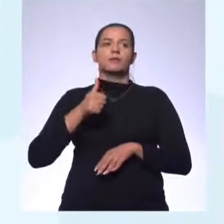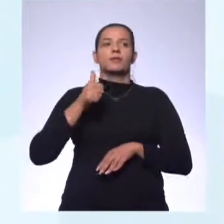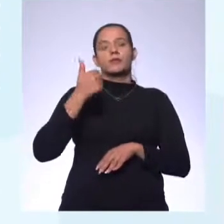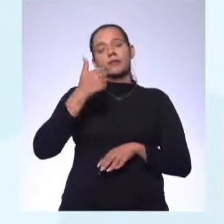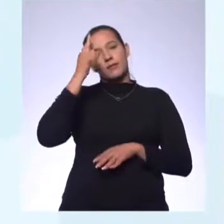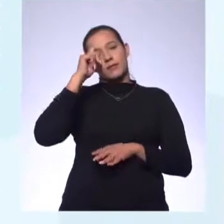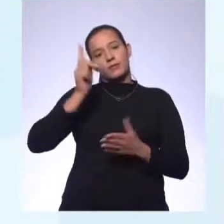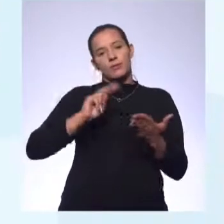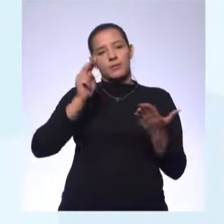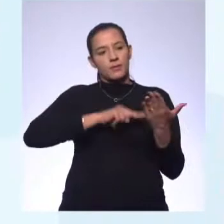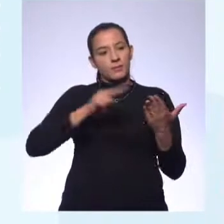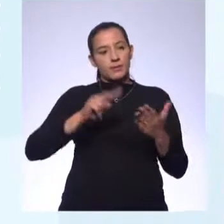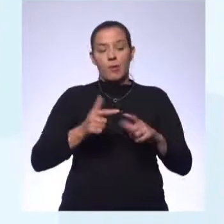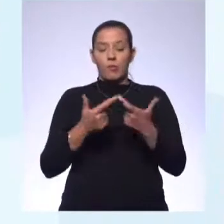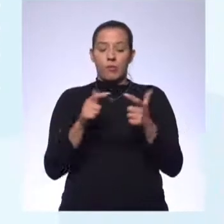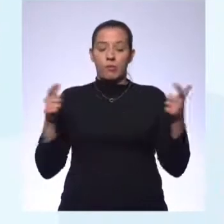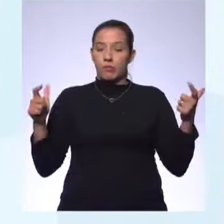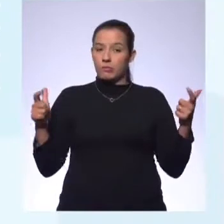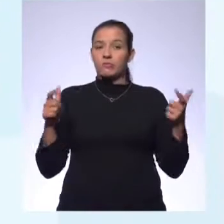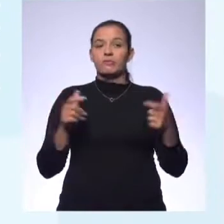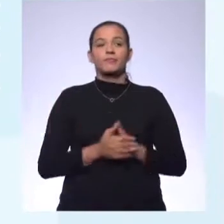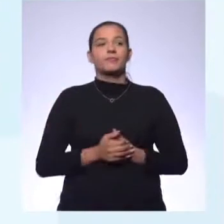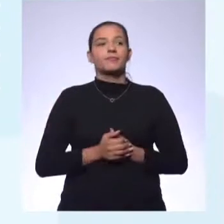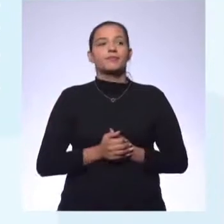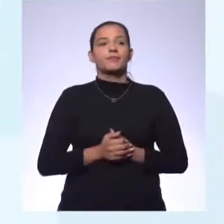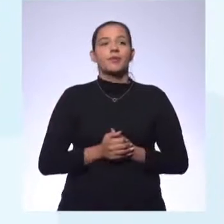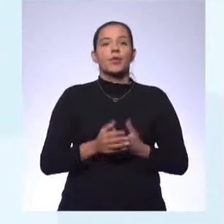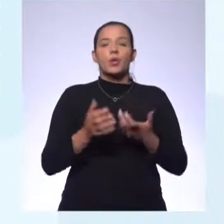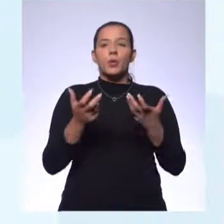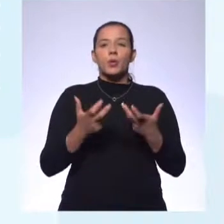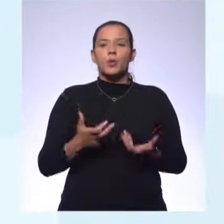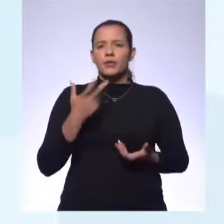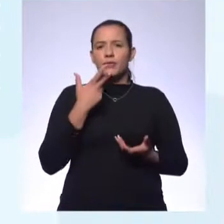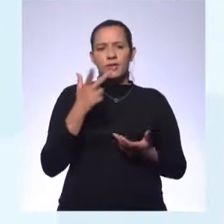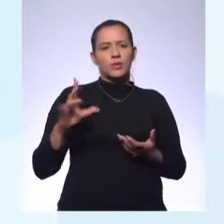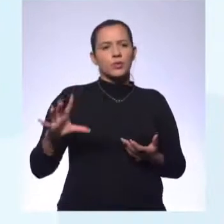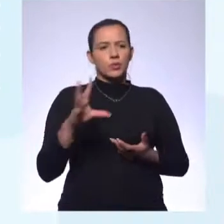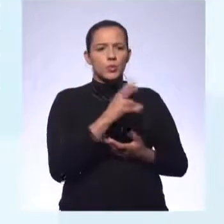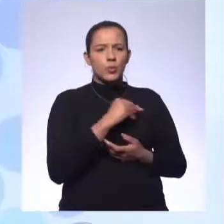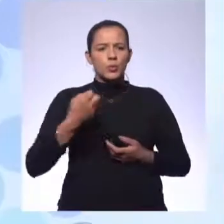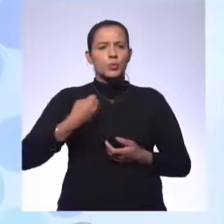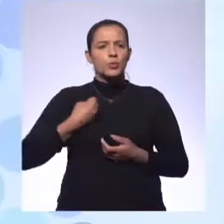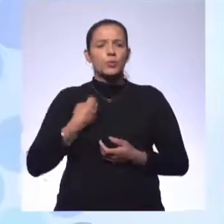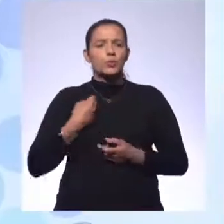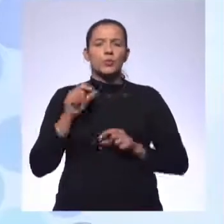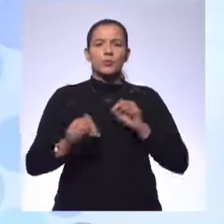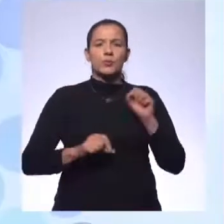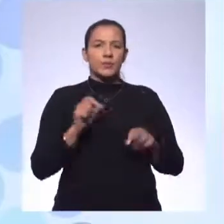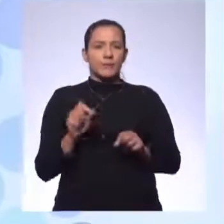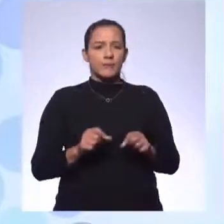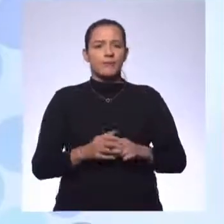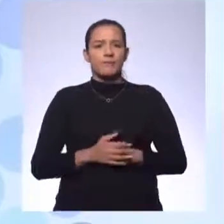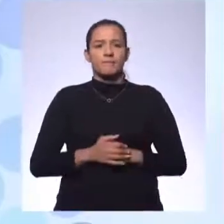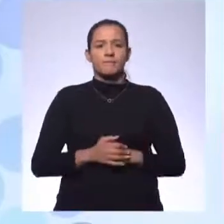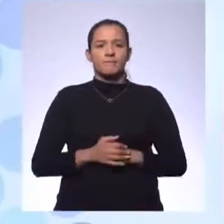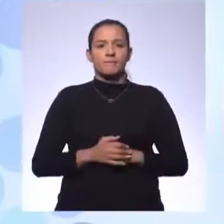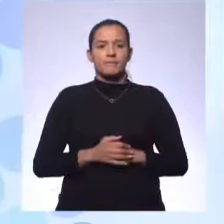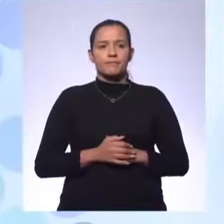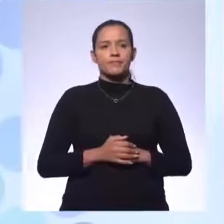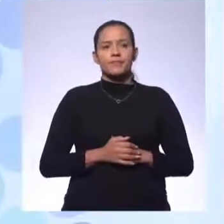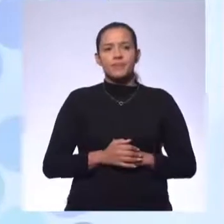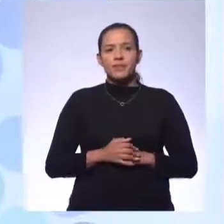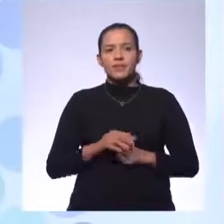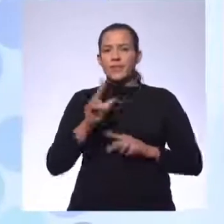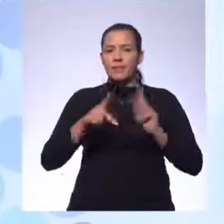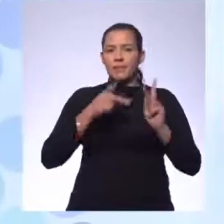brasileira de analfabetos era grandiosa. O que eu quero falar para vocês com todos esses números? Pode voltar para mim, por favor? Eu quero falar para você todos esses números, complicado até